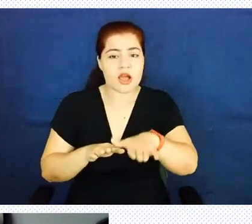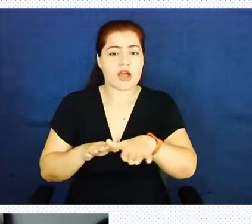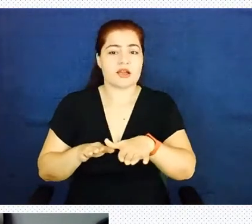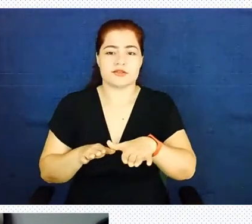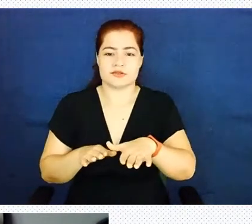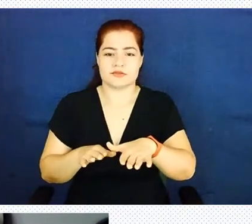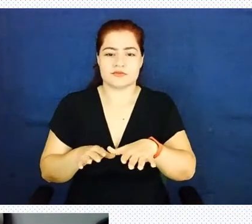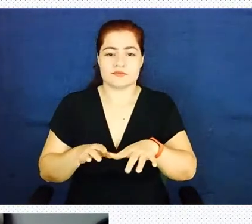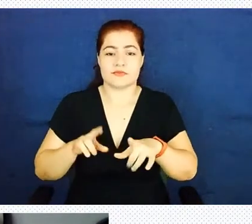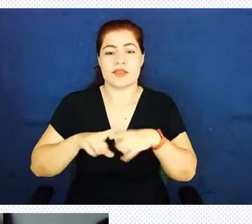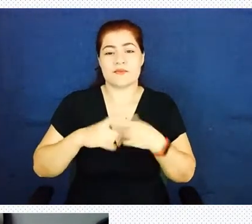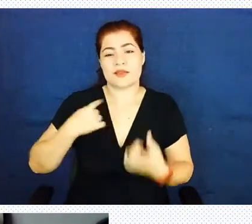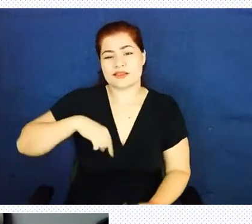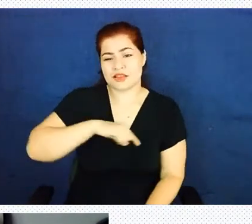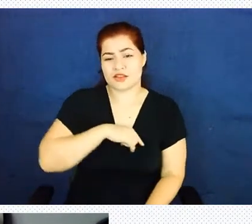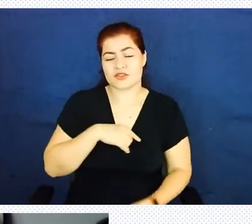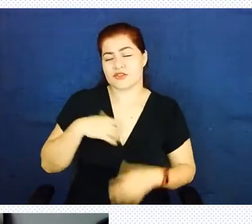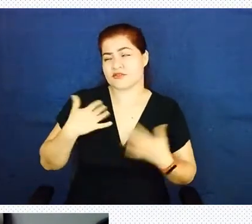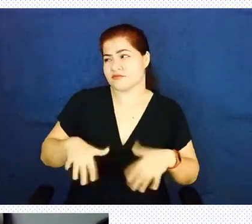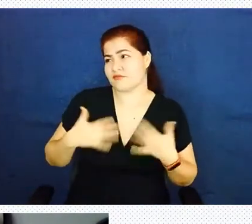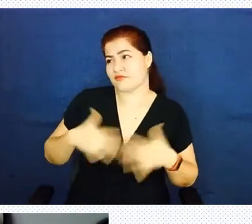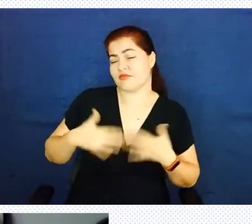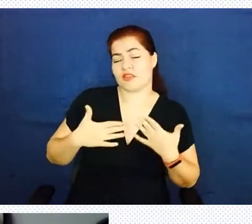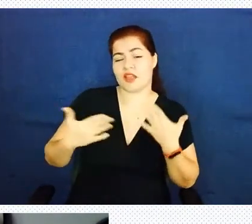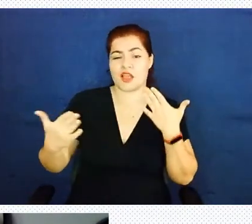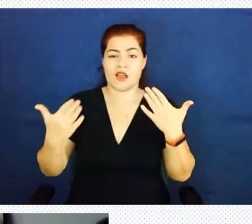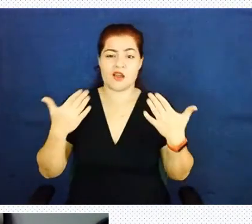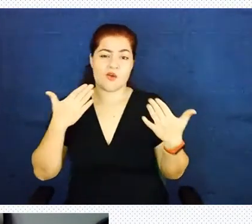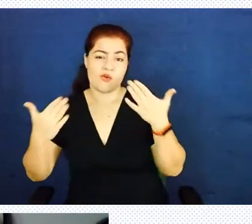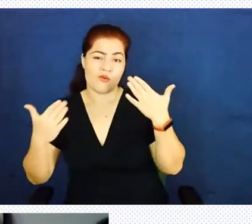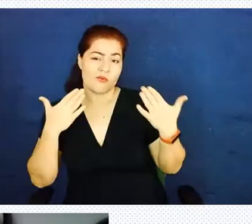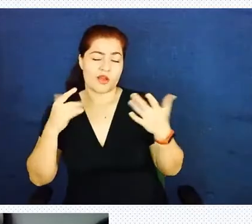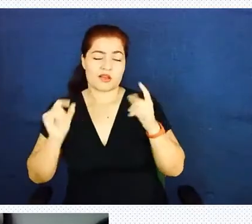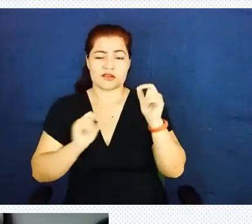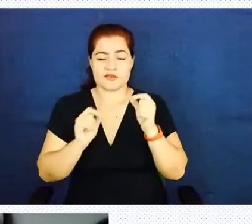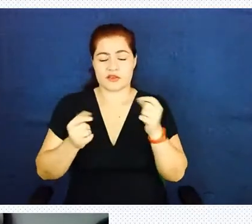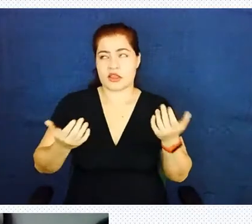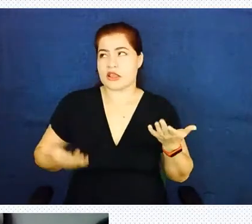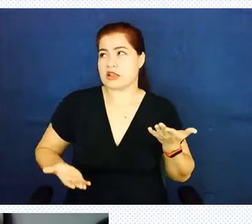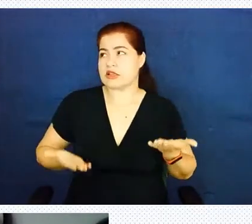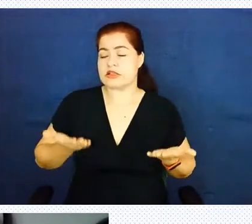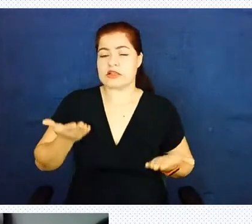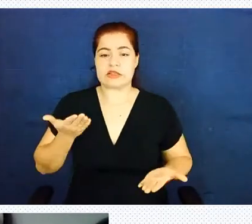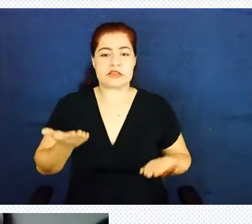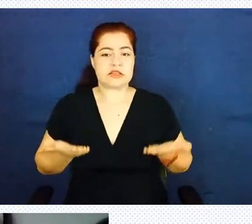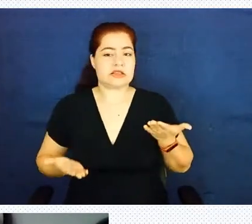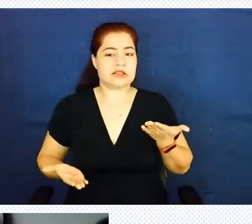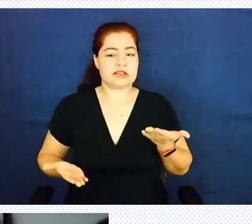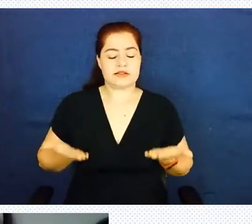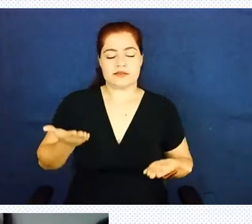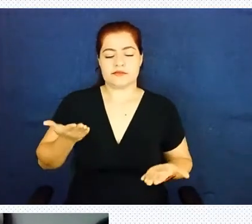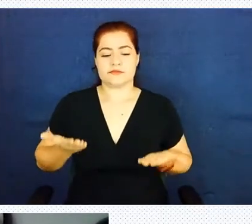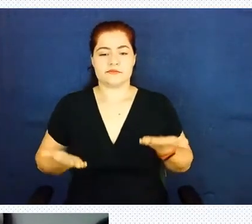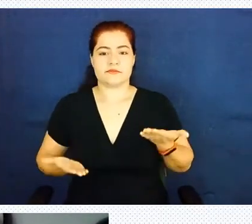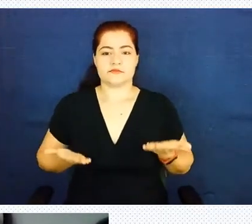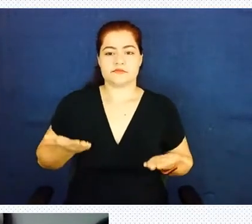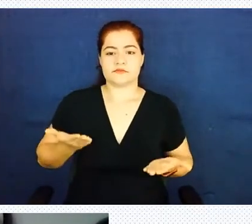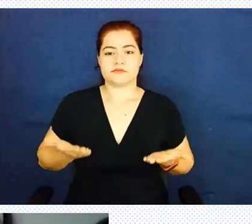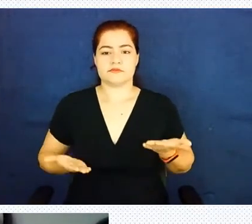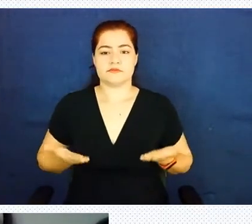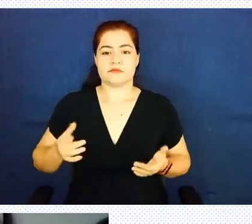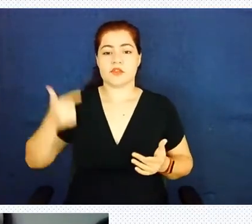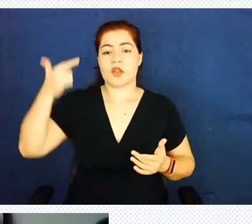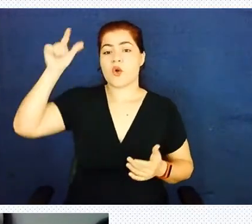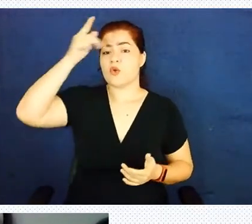É que a gente fica muitas vezes se comparando, como Maria disse, essa balança, né? A gente fica se comparando com o que